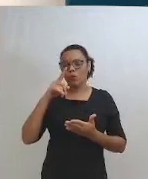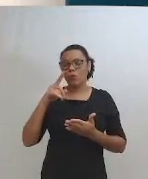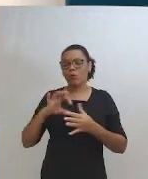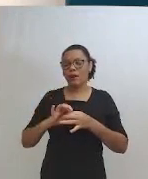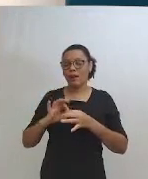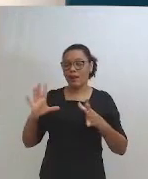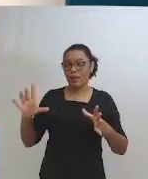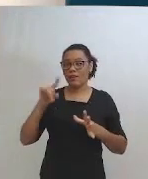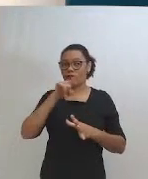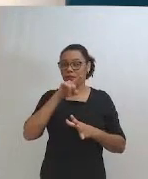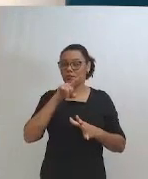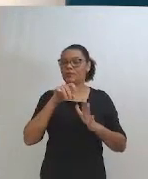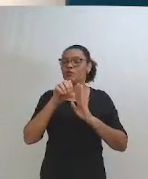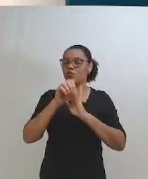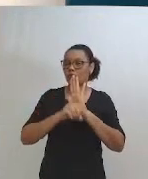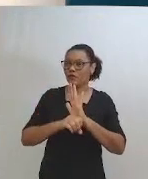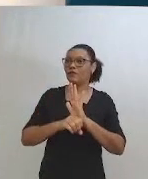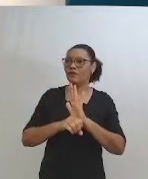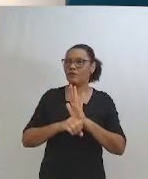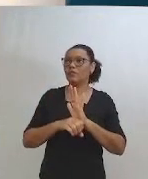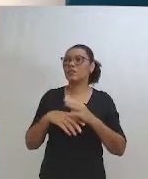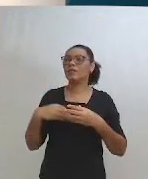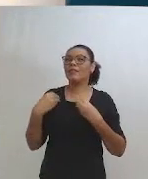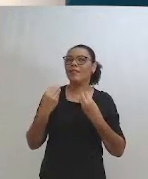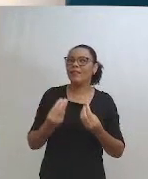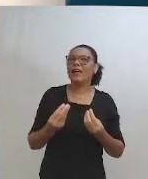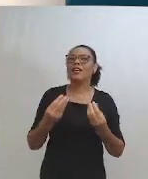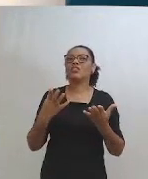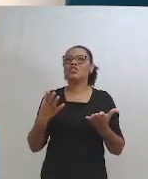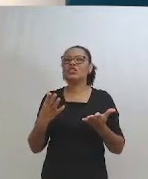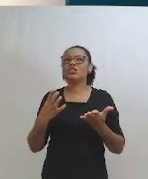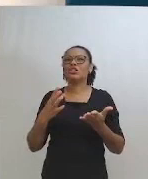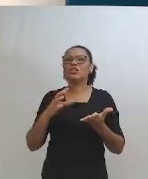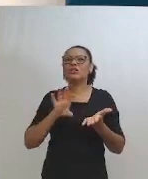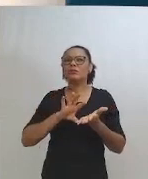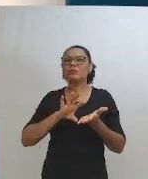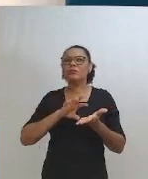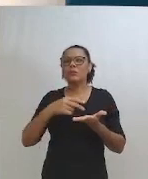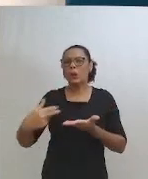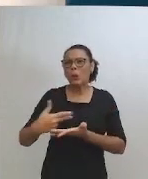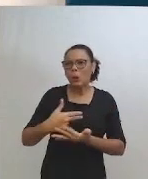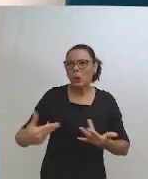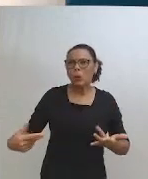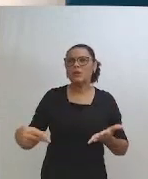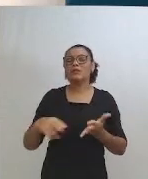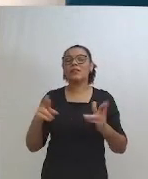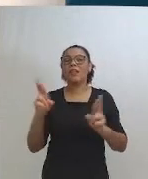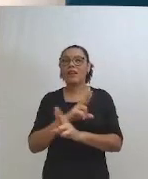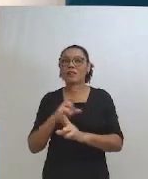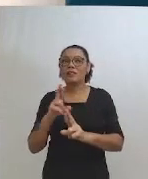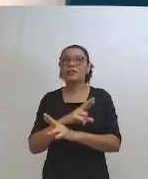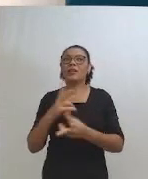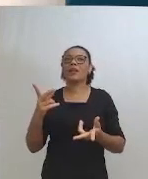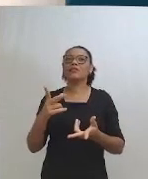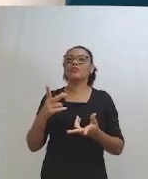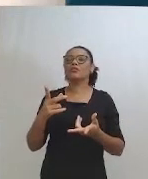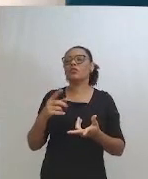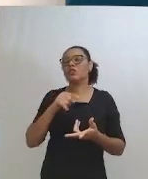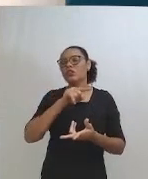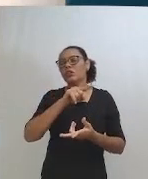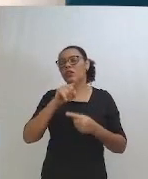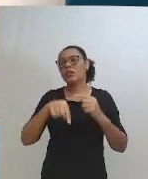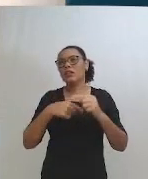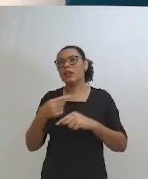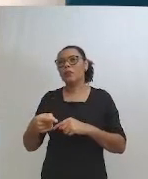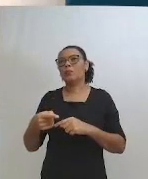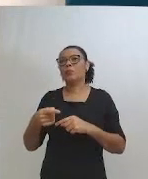Receita Federal de dados relacionados a supostos ilícitos tributários ou previdenciários após devido procedimento administrativo